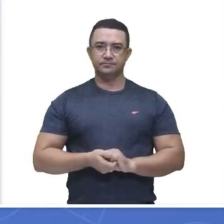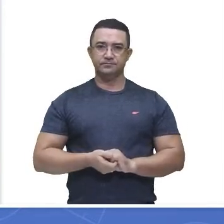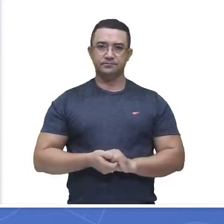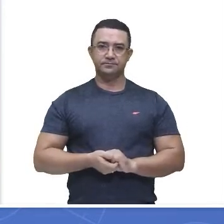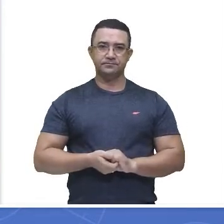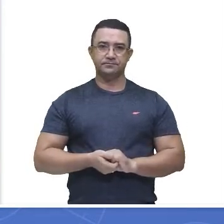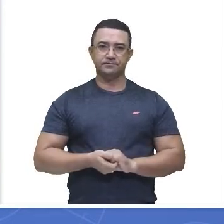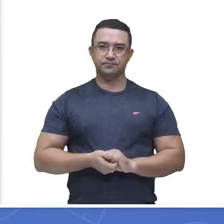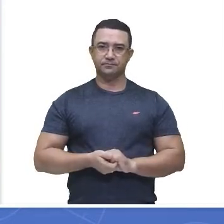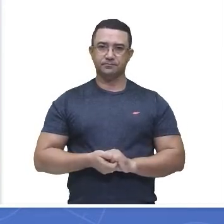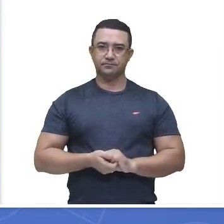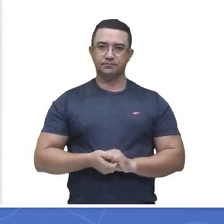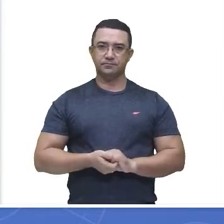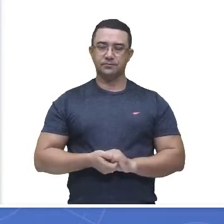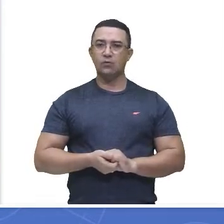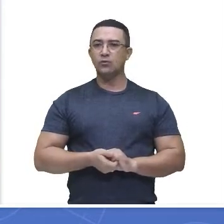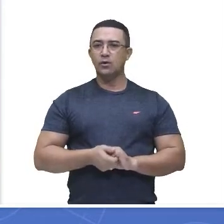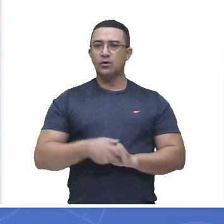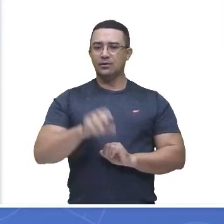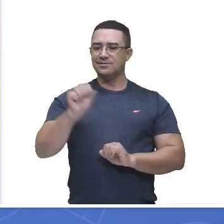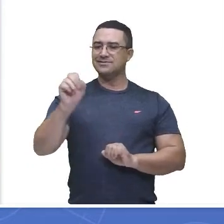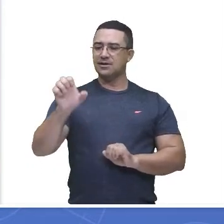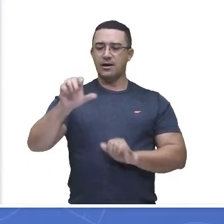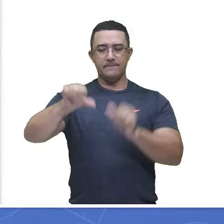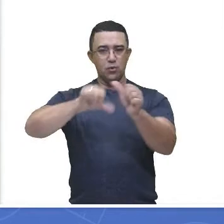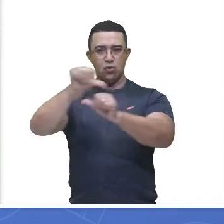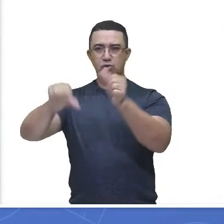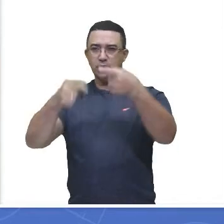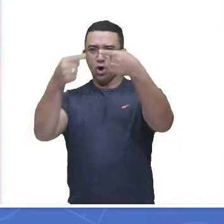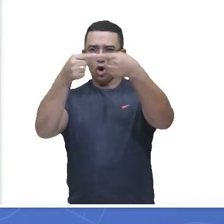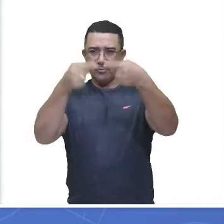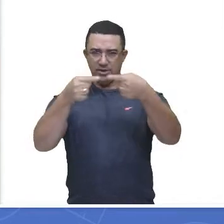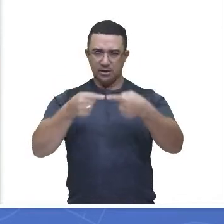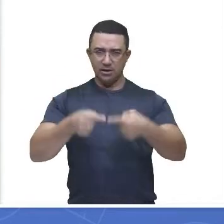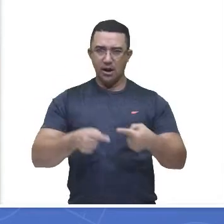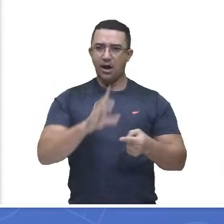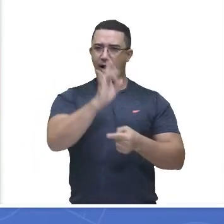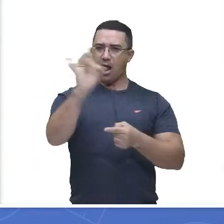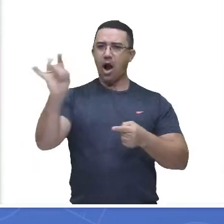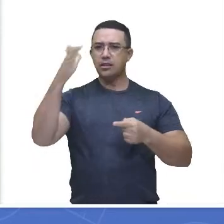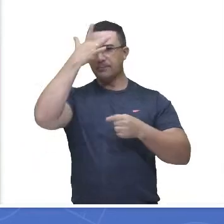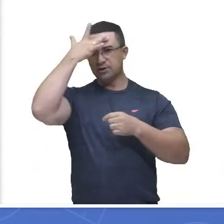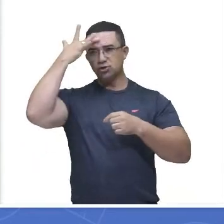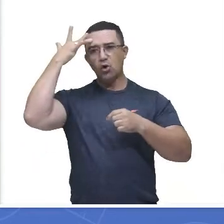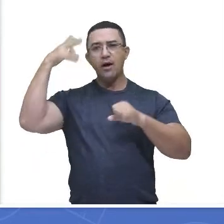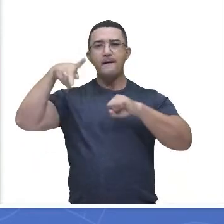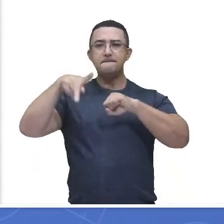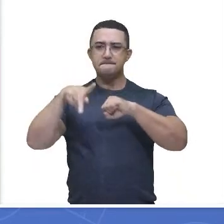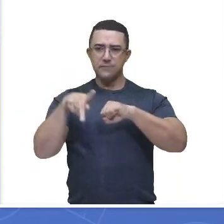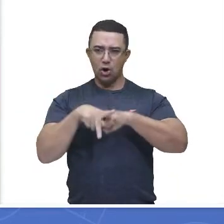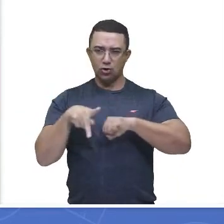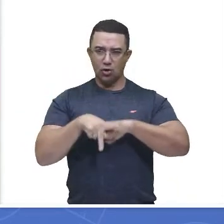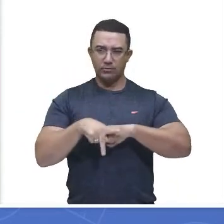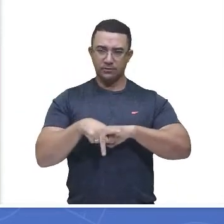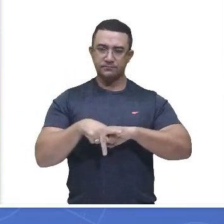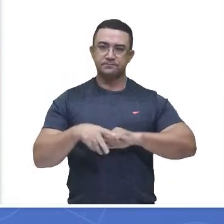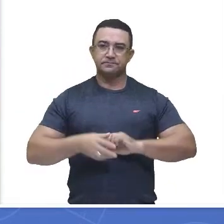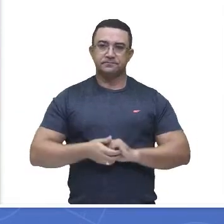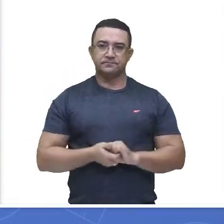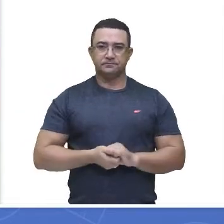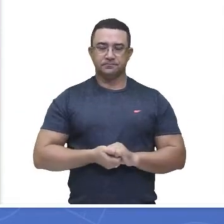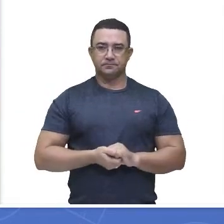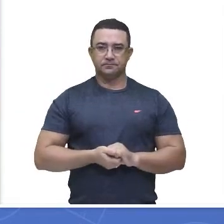né? Seguindo cada pessoa do discurso, né? Eu, me, tu, te, ele ou